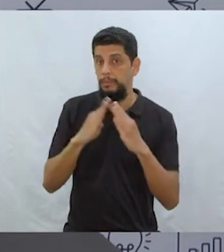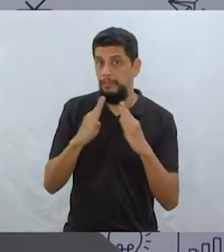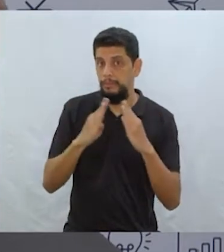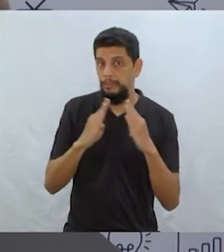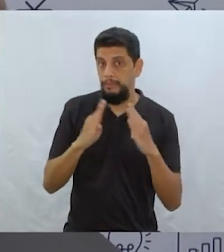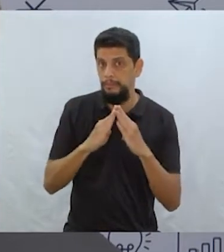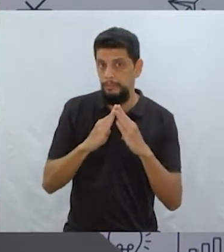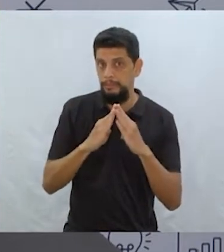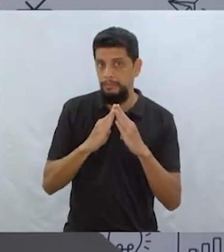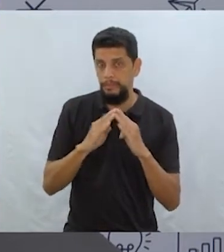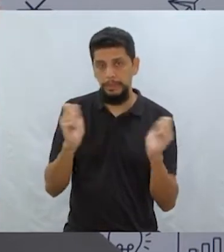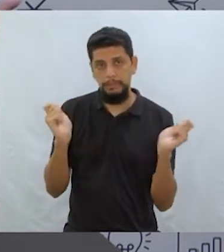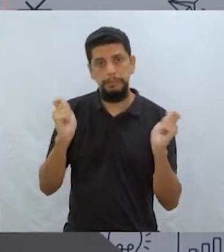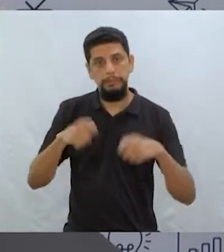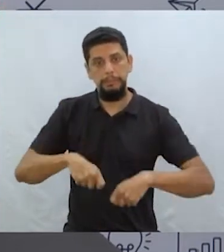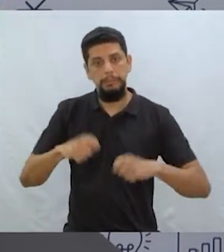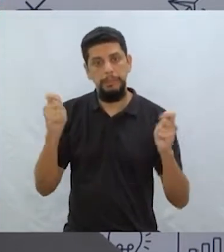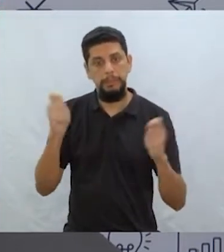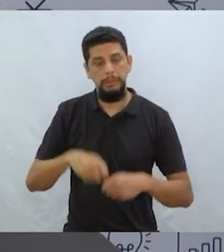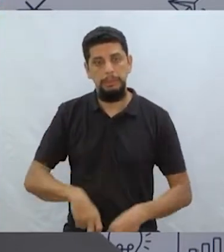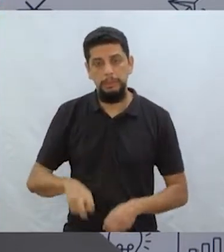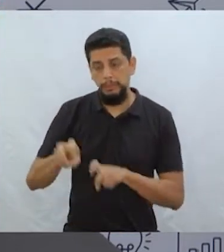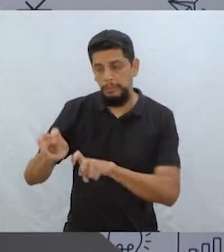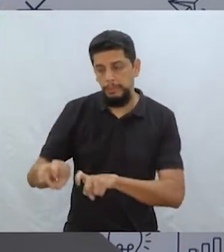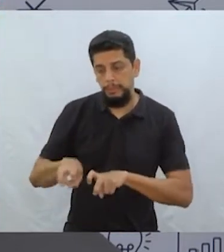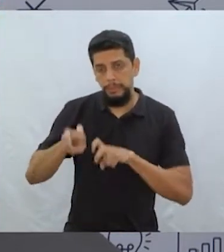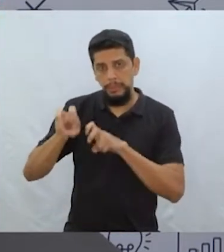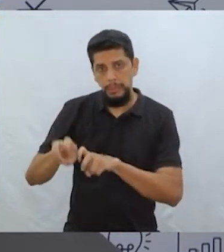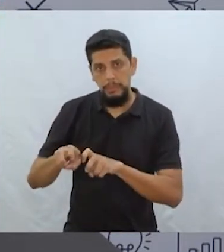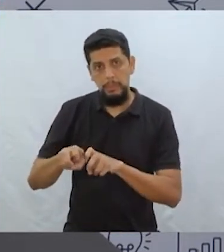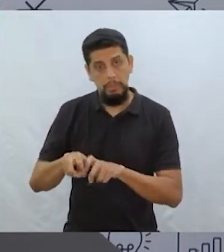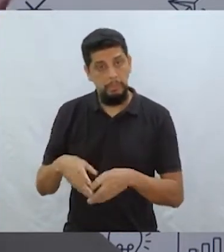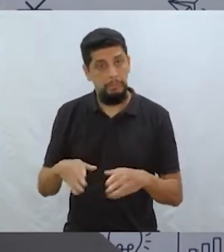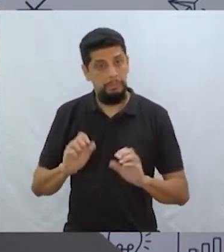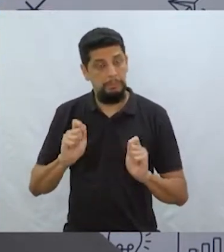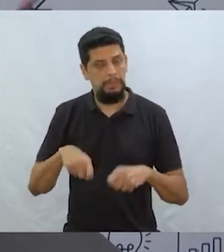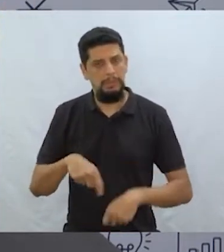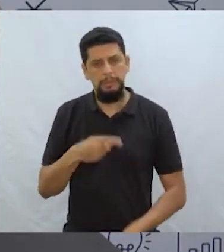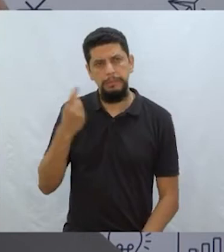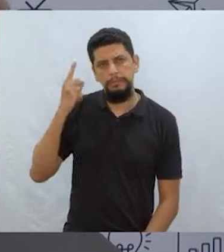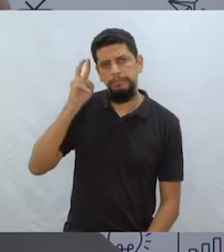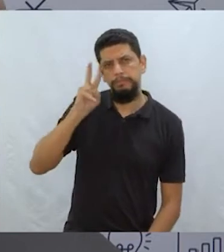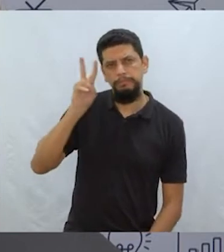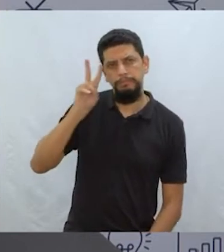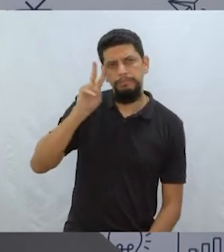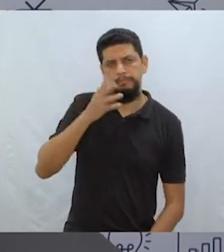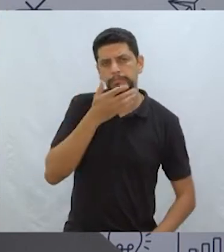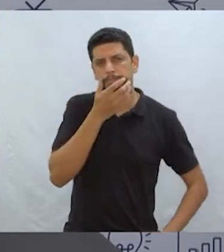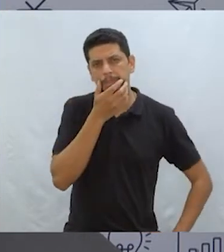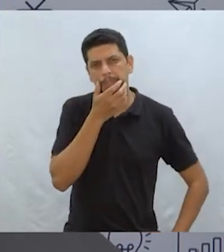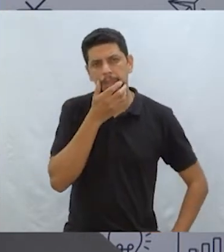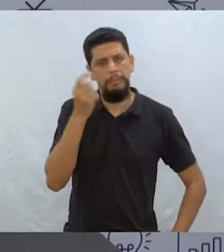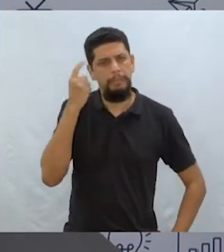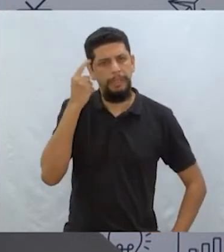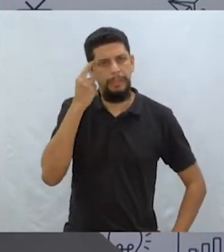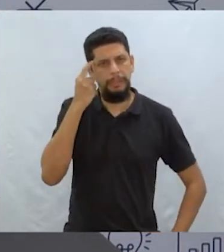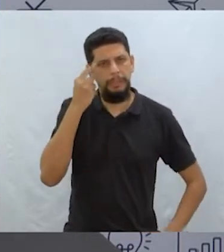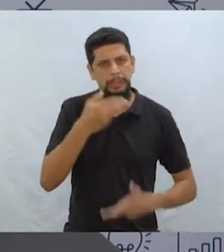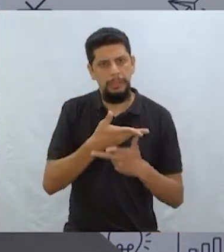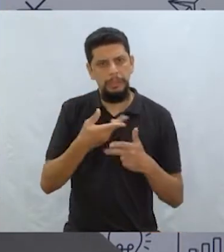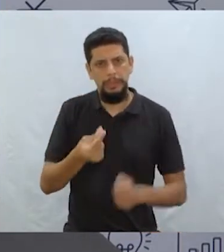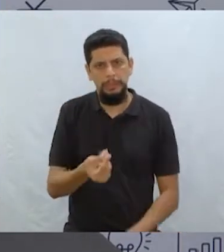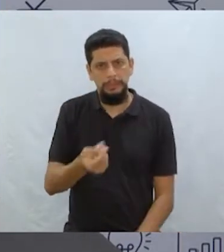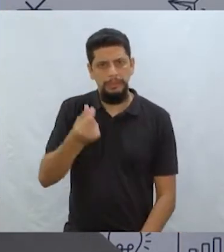né numa Possivelmente na zona rural então uma fazenda o que que isso te remete Pense nas